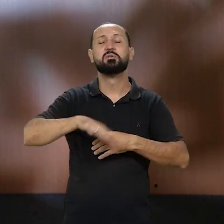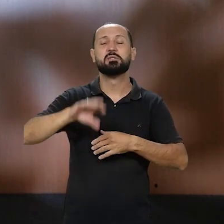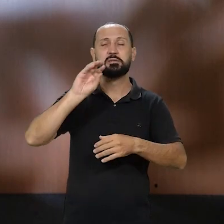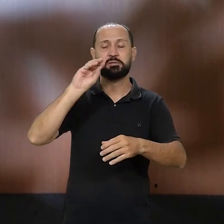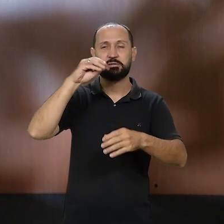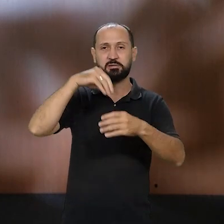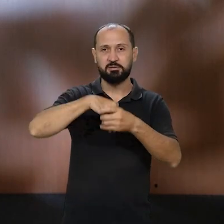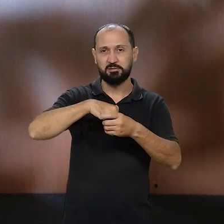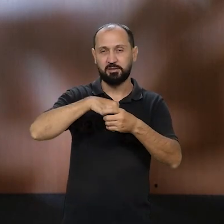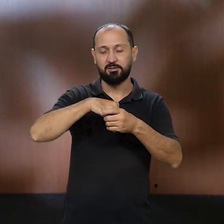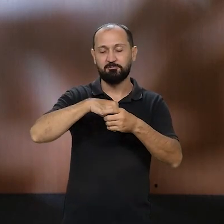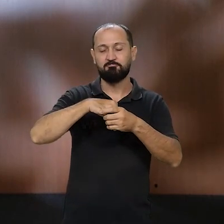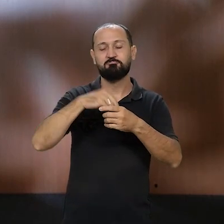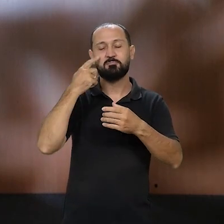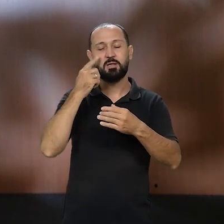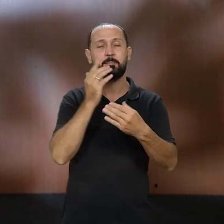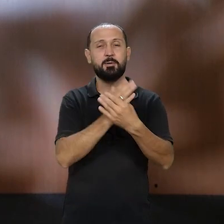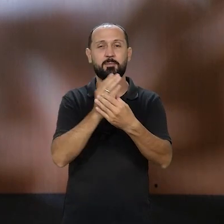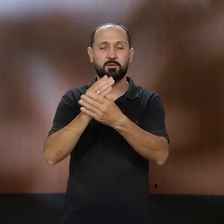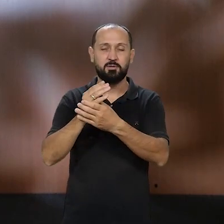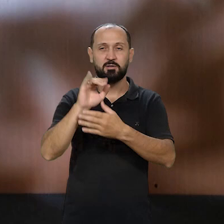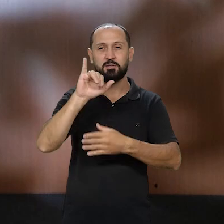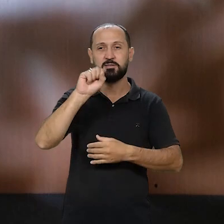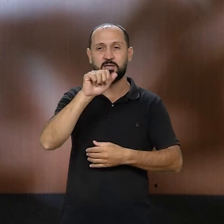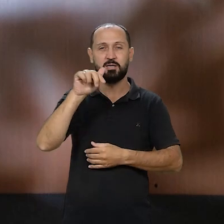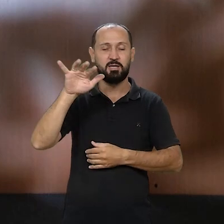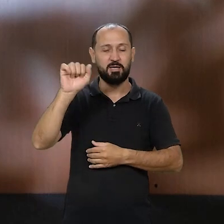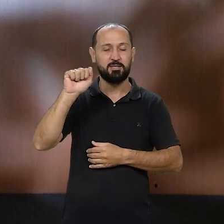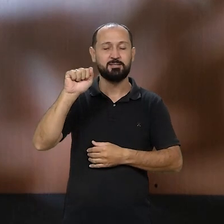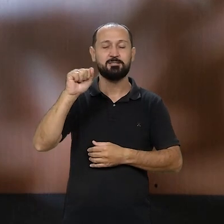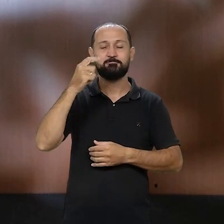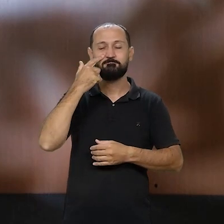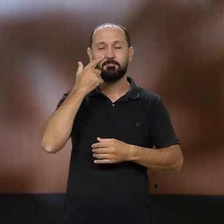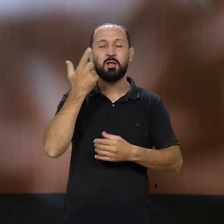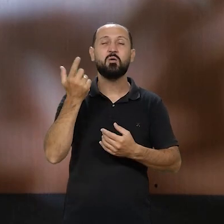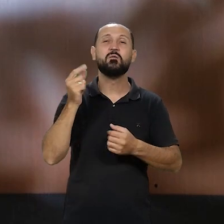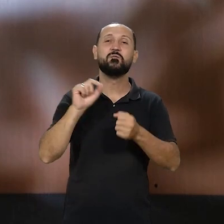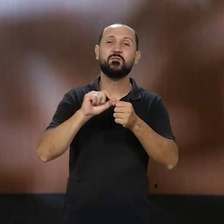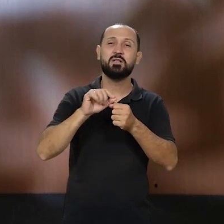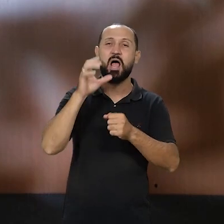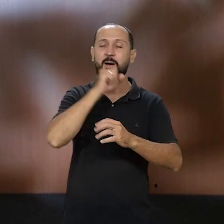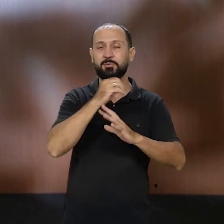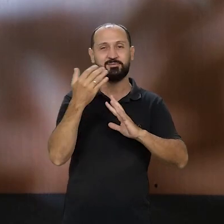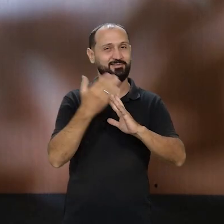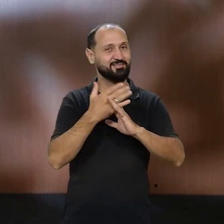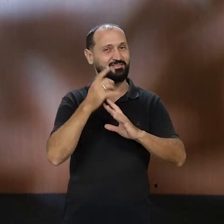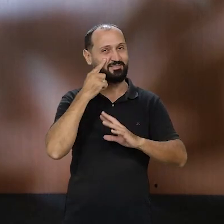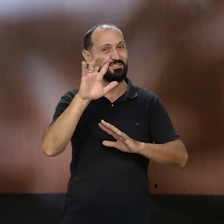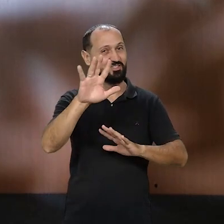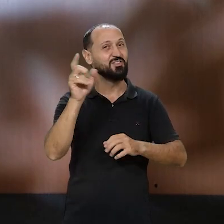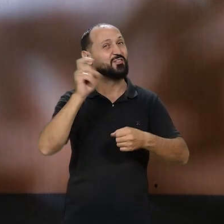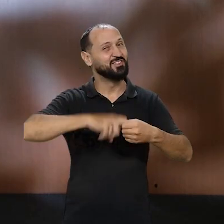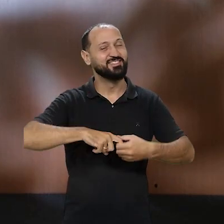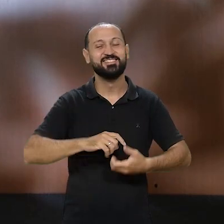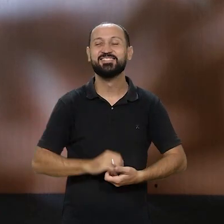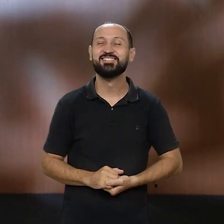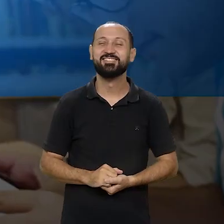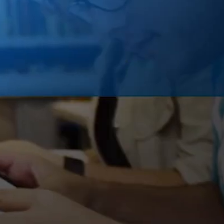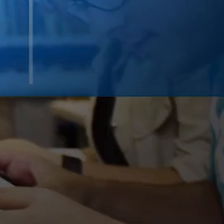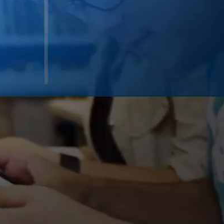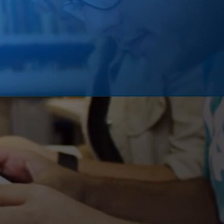no âmbito da Biblioteca Estadual Isaías Paim. Agora tem intervalo novamente, fica aí, daqui a pouquinho eu tô de